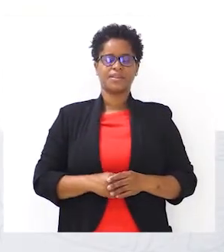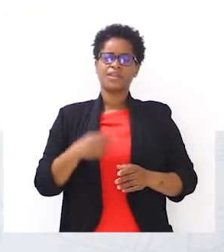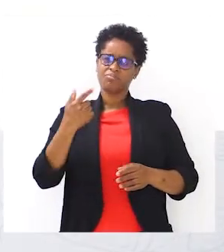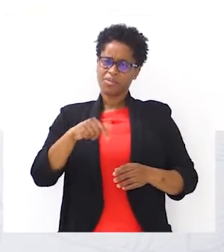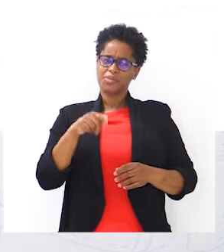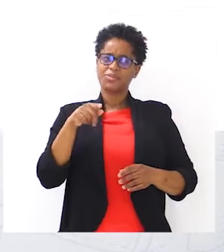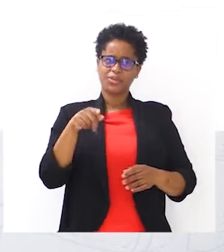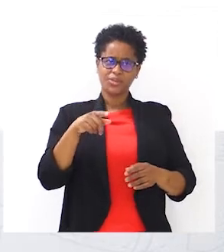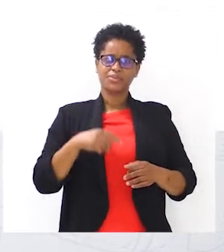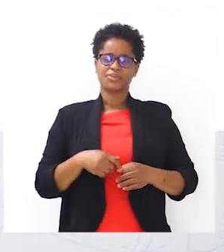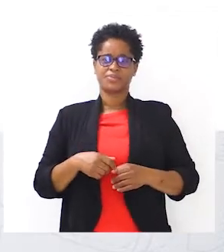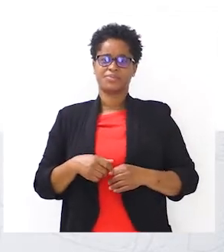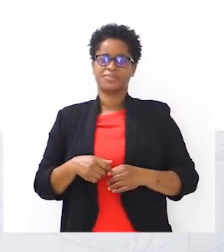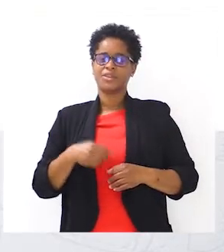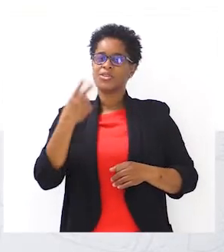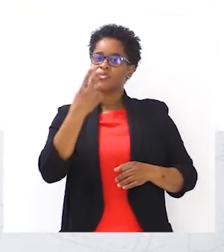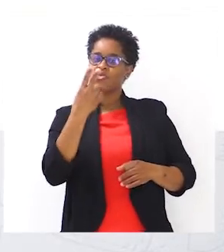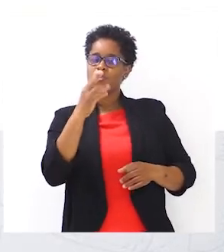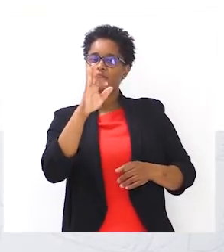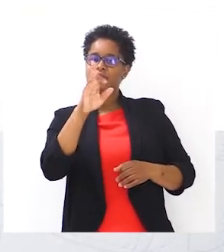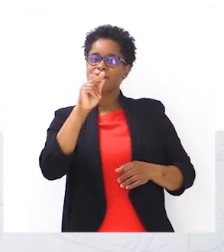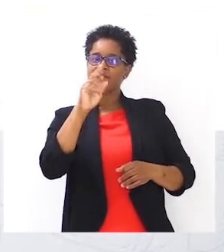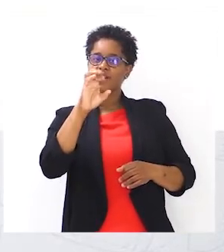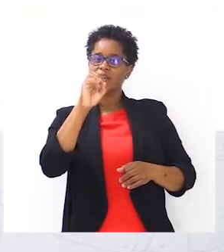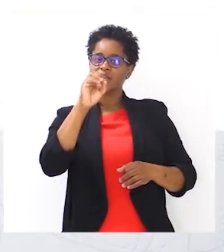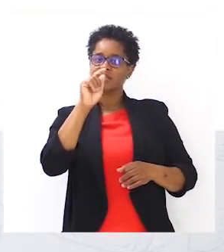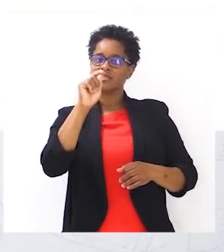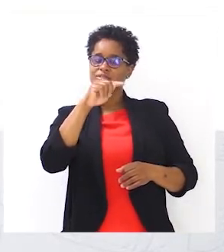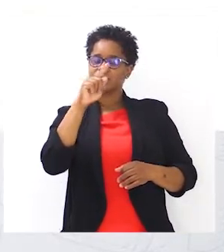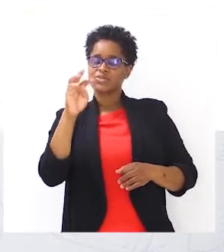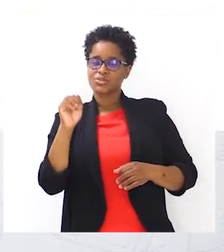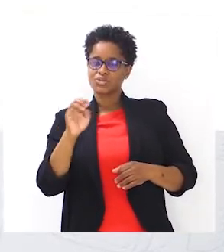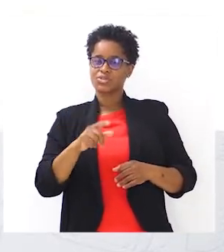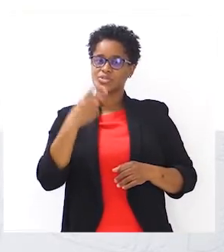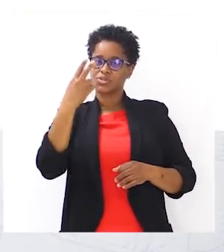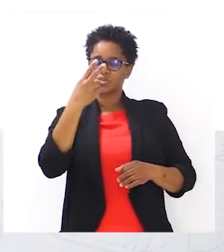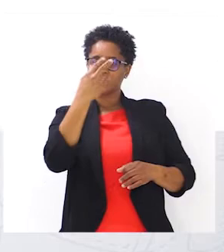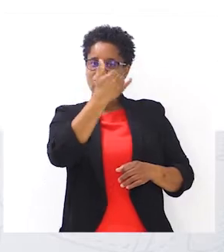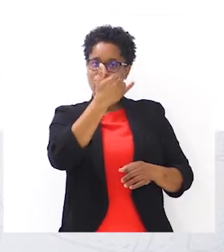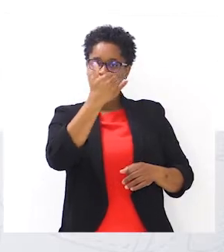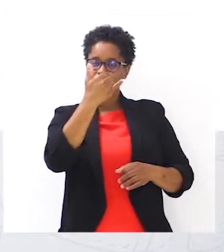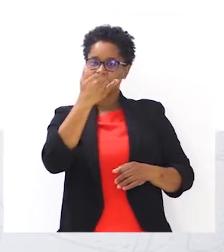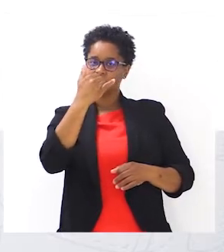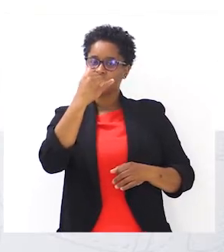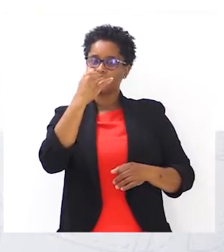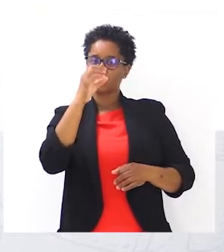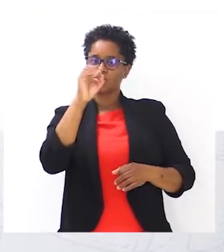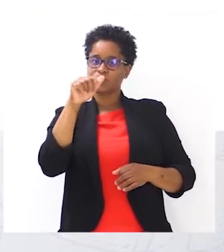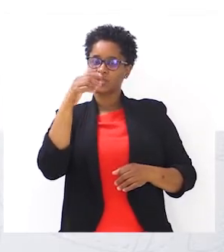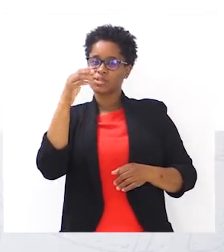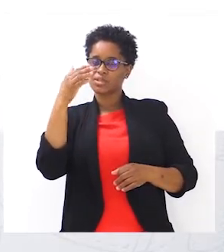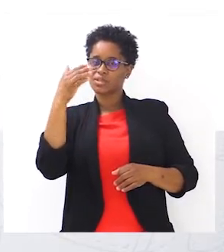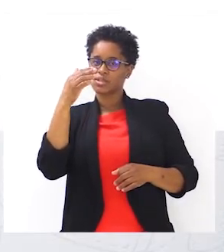Temos aqui duas frações, não é? 2 décimos